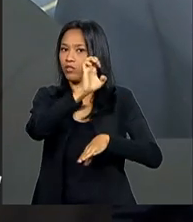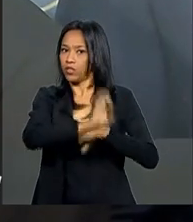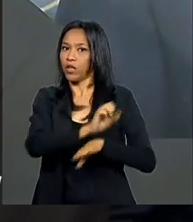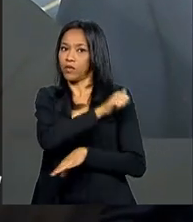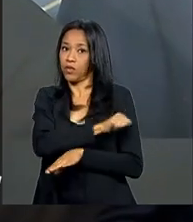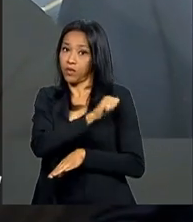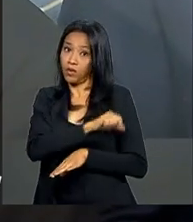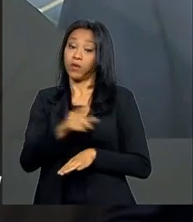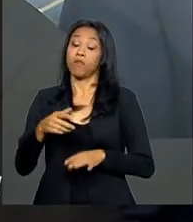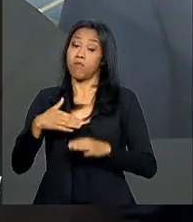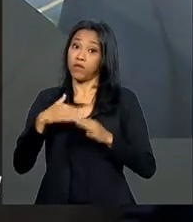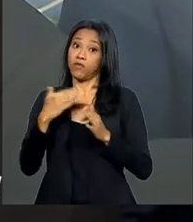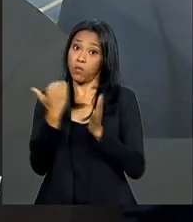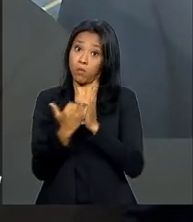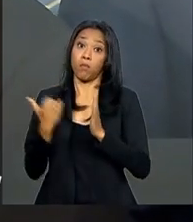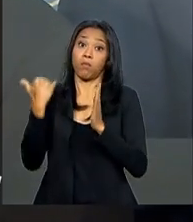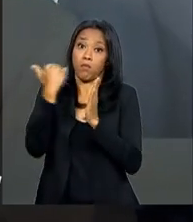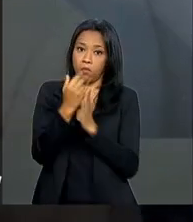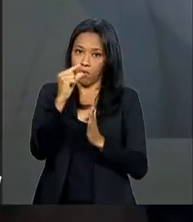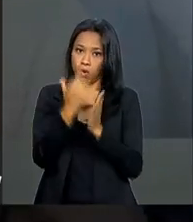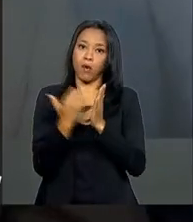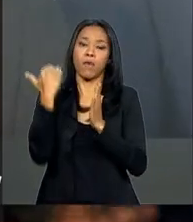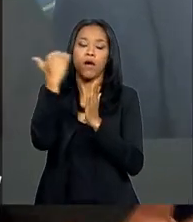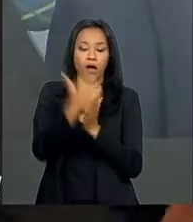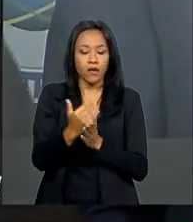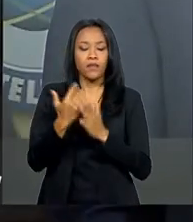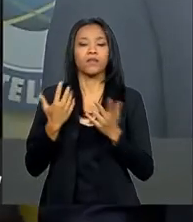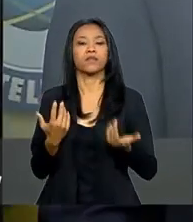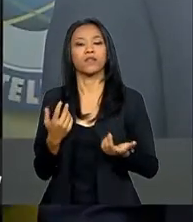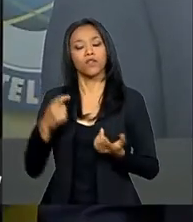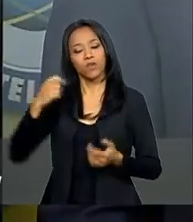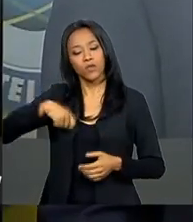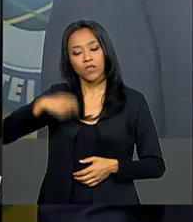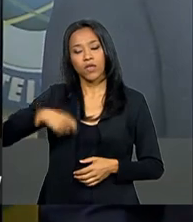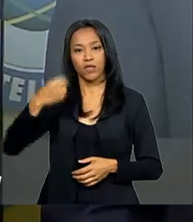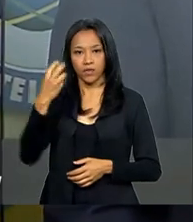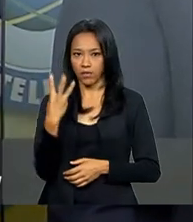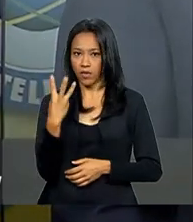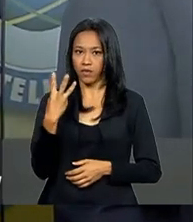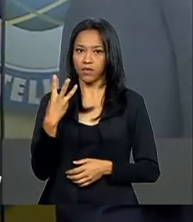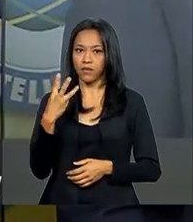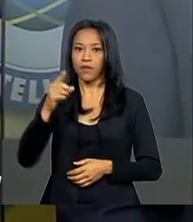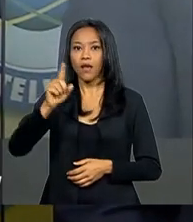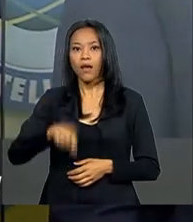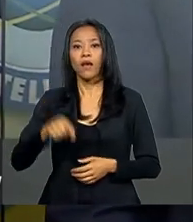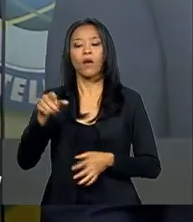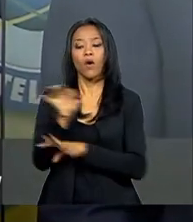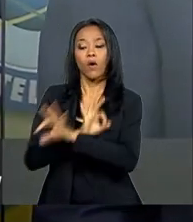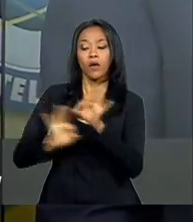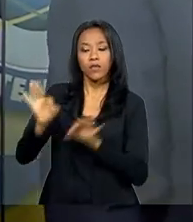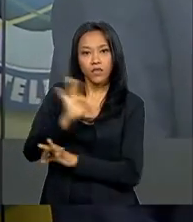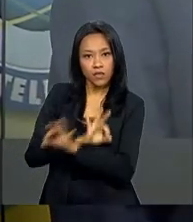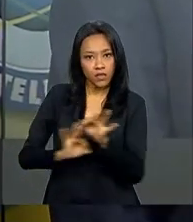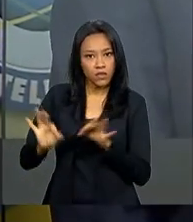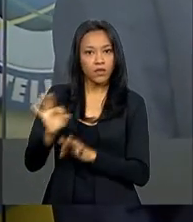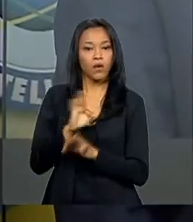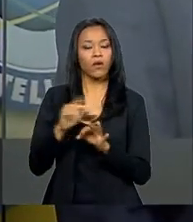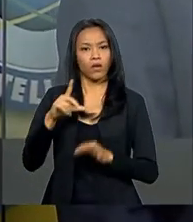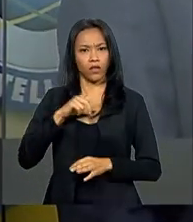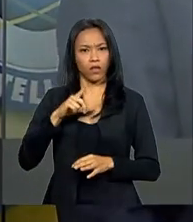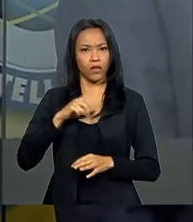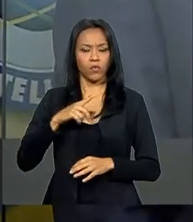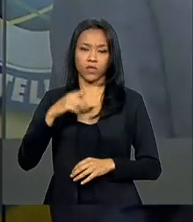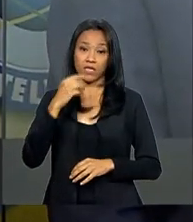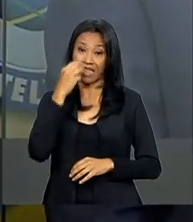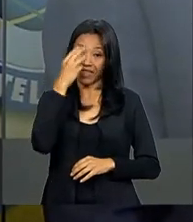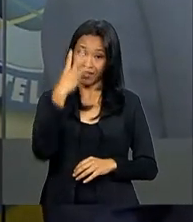efetiva atividade executória, porque os 2, 3 primeiros meses foram de organização, nós temos praticamente